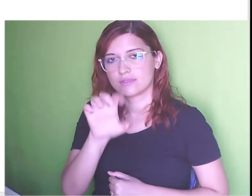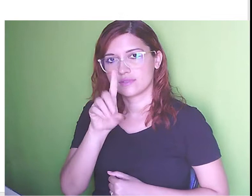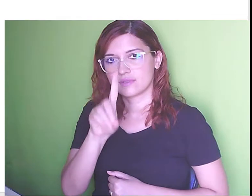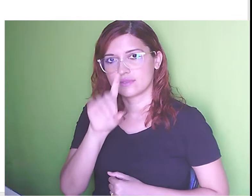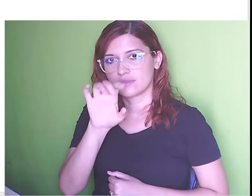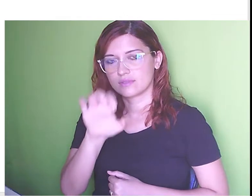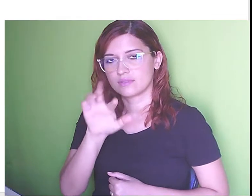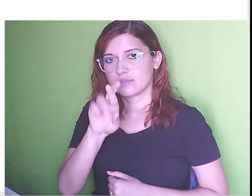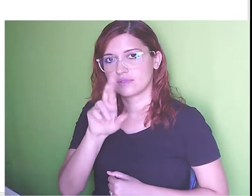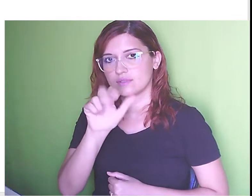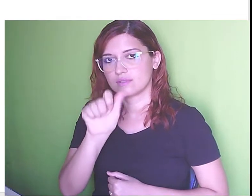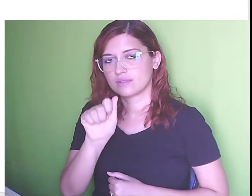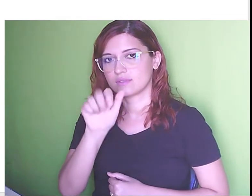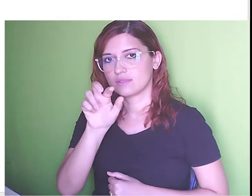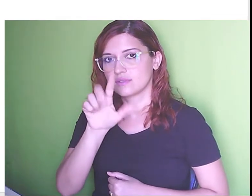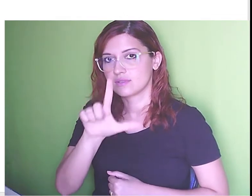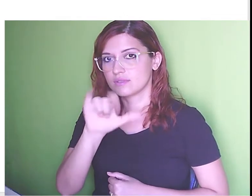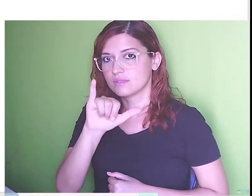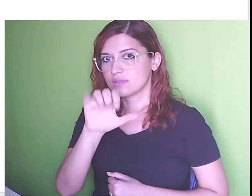também o federalismo.